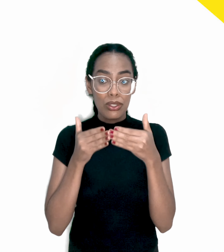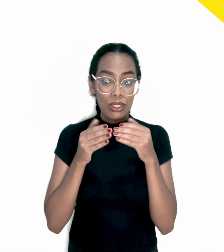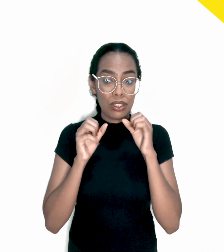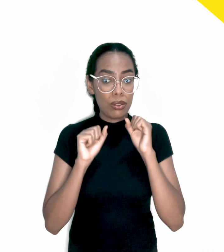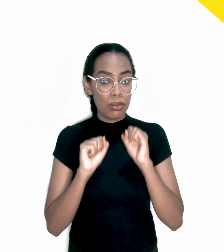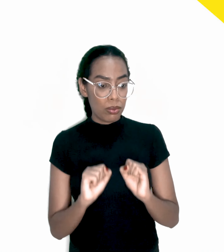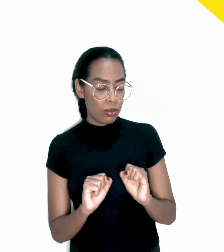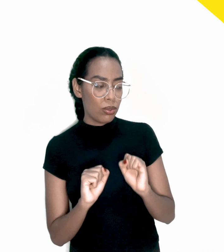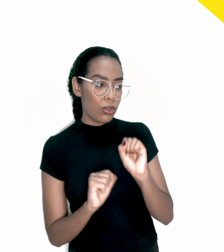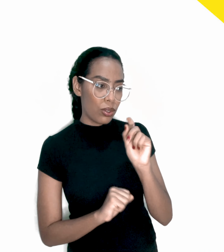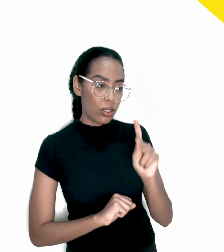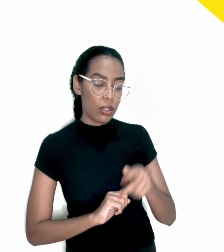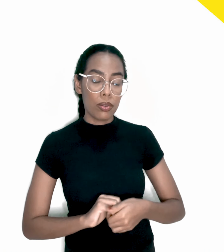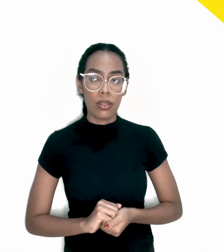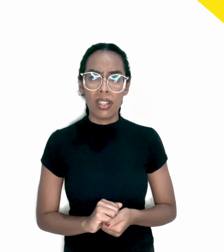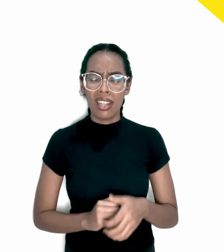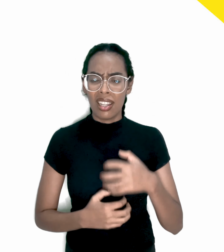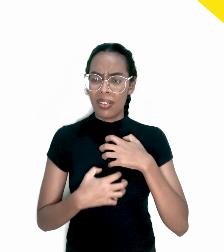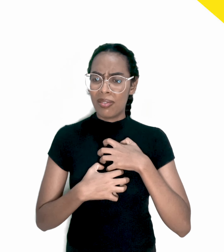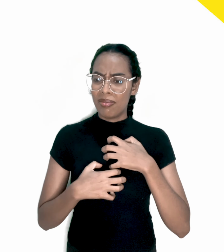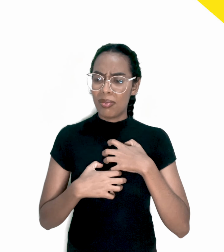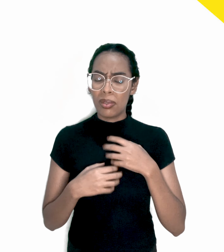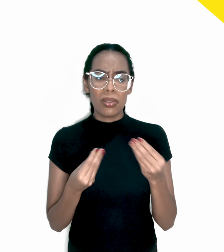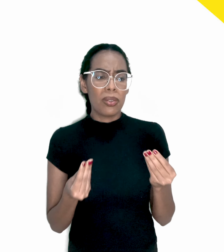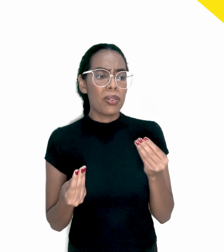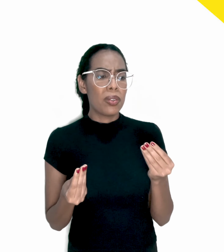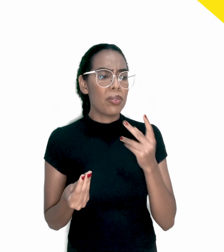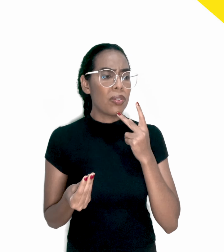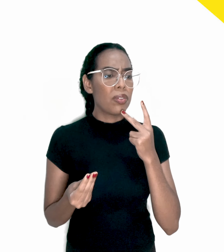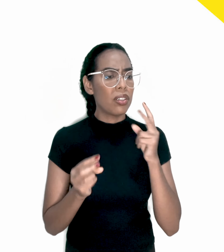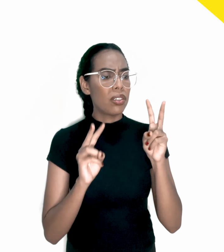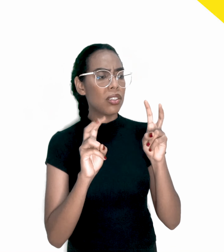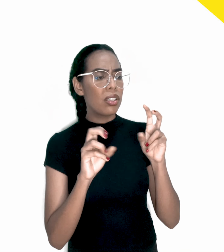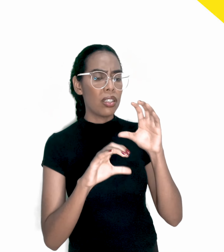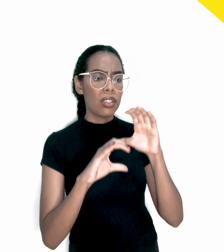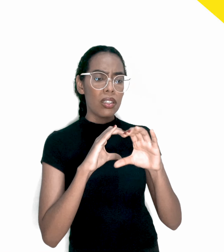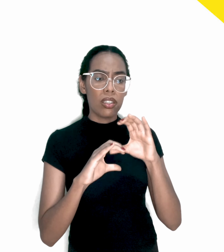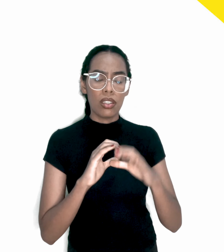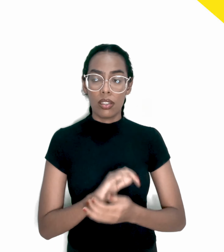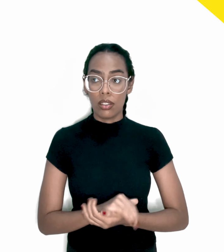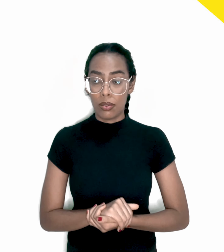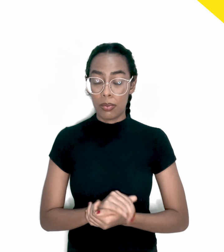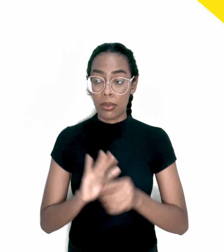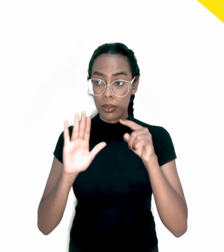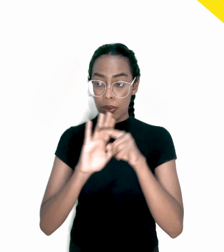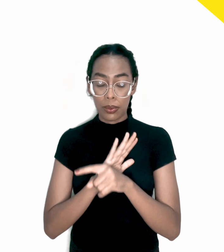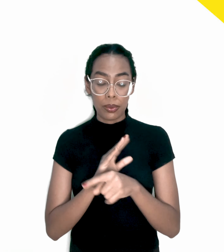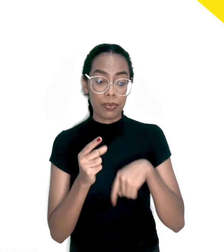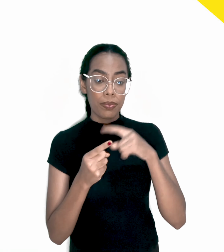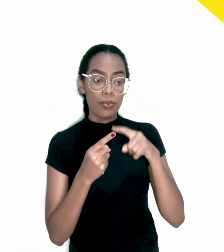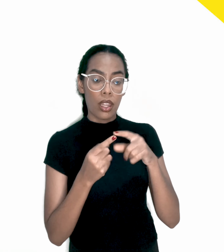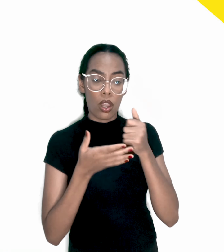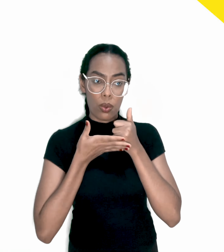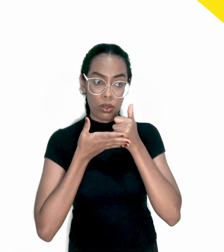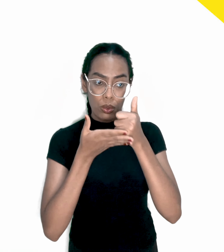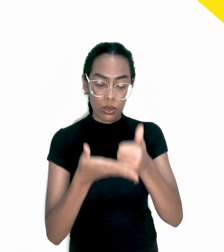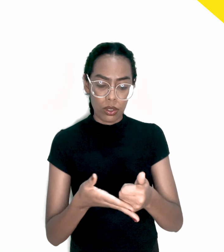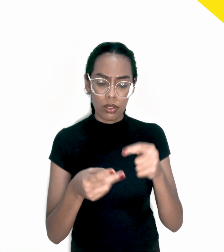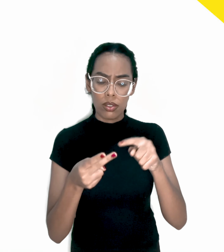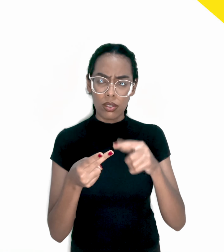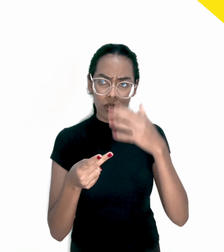para falar mais devagar ou mais alto Eu estou insegura na comunicação Como falo sobre isso? Pergunte Eu estou